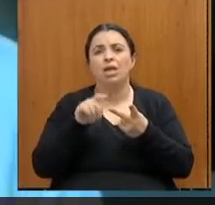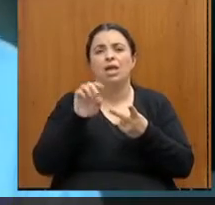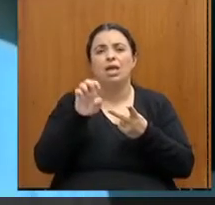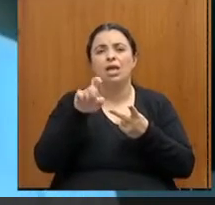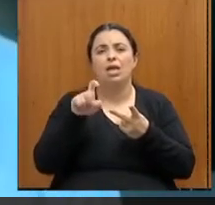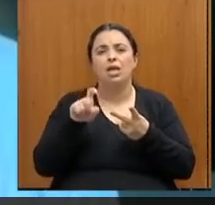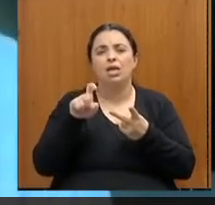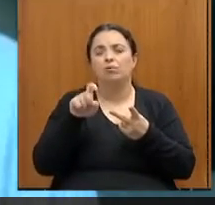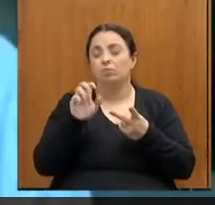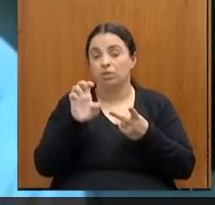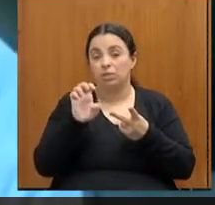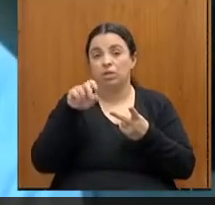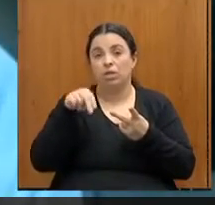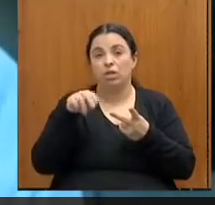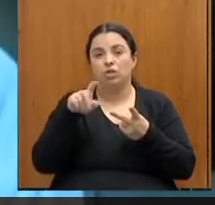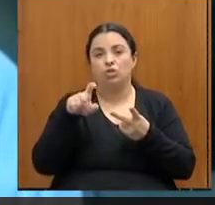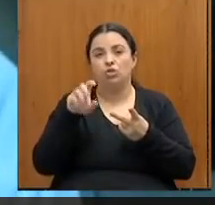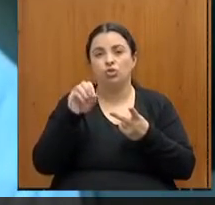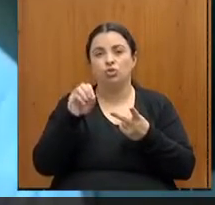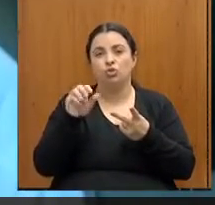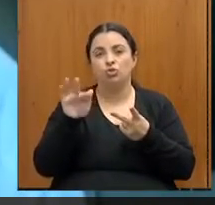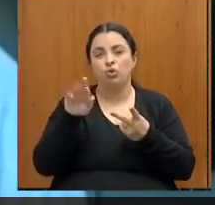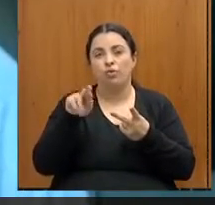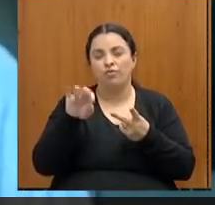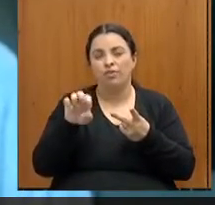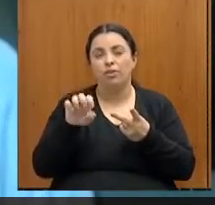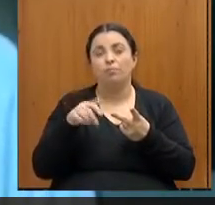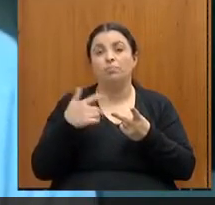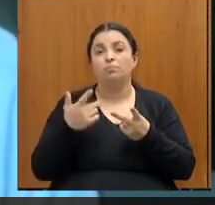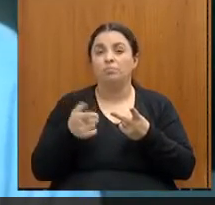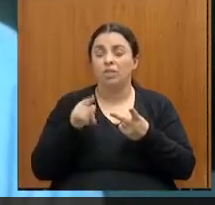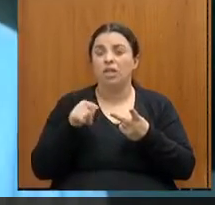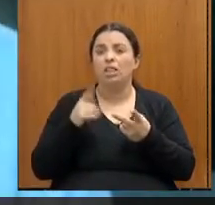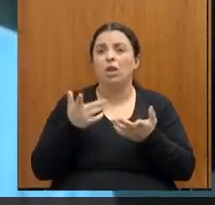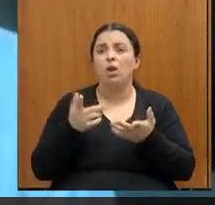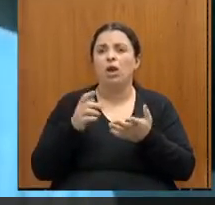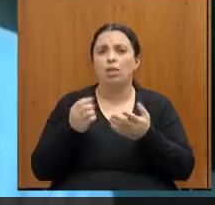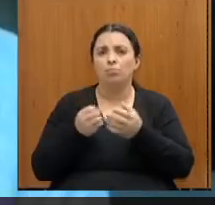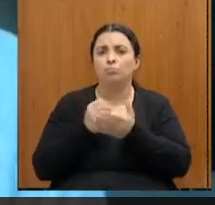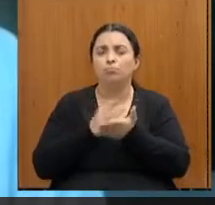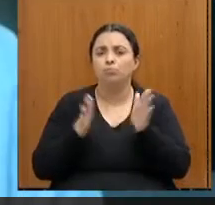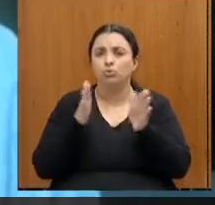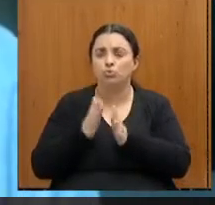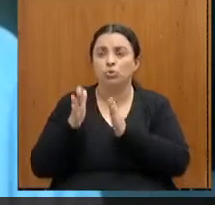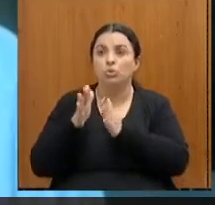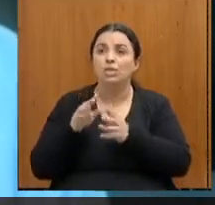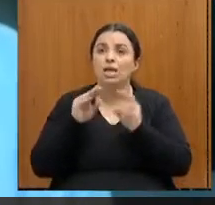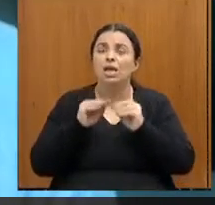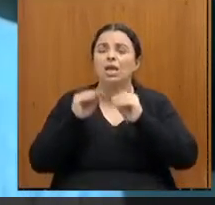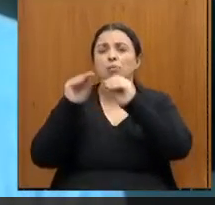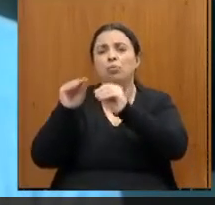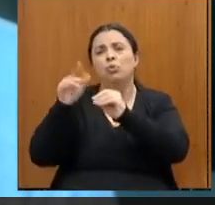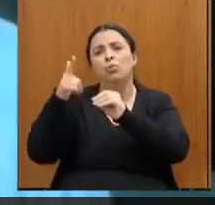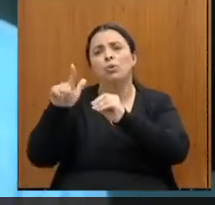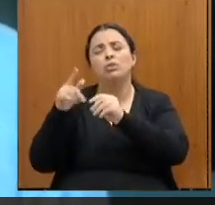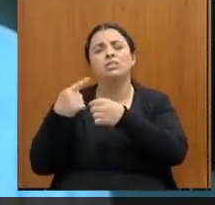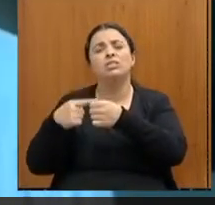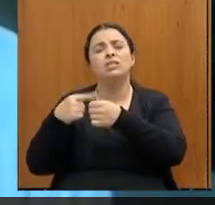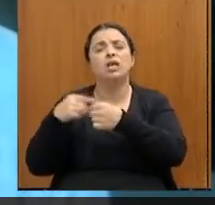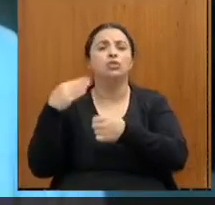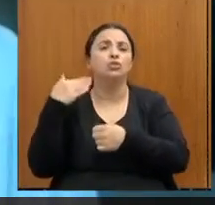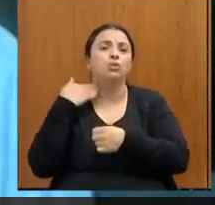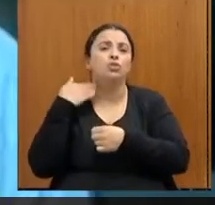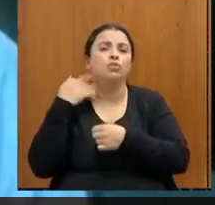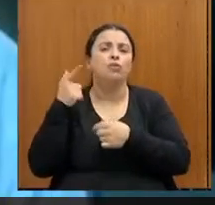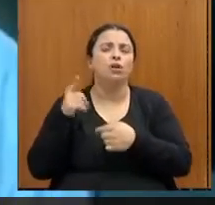Jequitinhonha onde é explorado o limite mas ela foi para a questão estratégica ela foi para Juiz de Fora se de fato A empresa ela